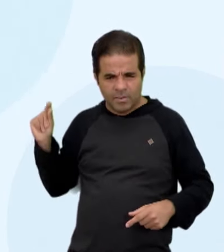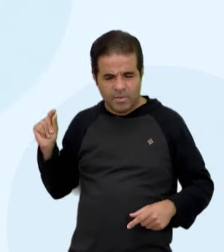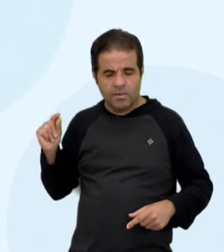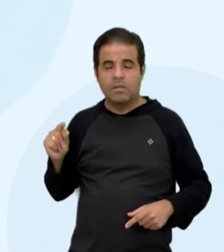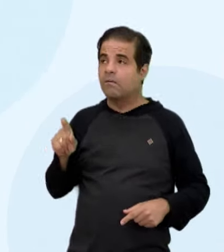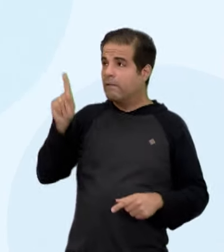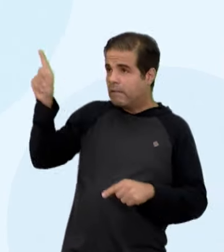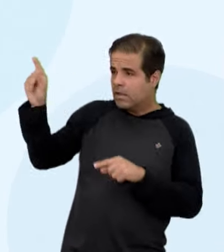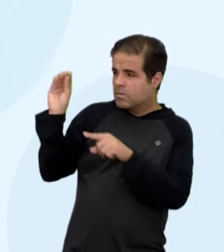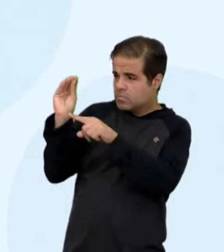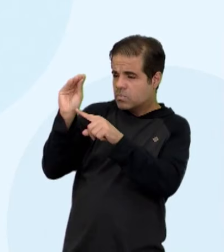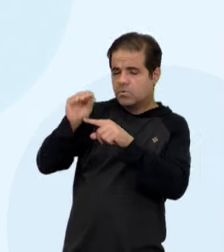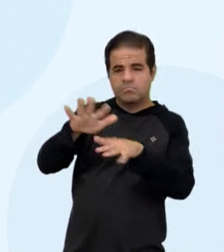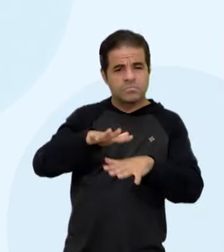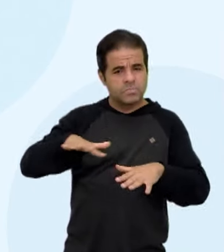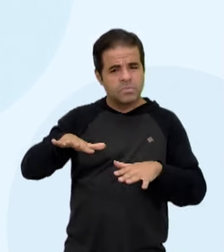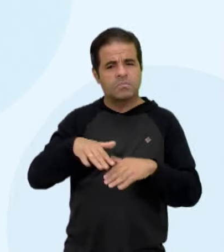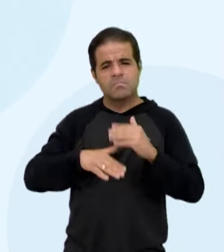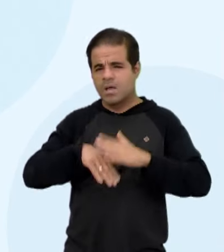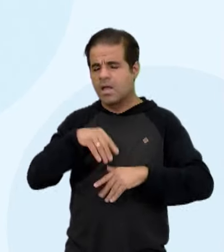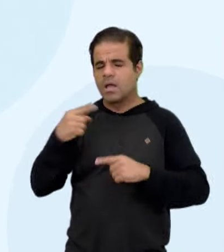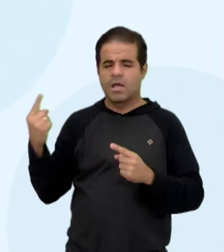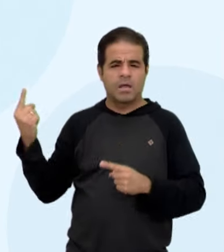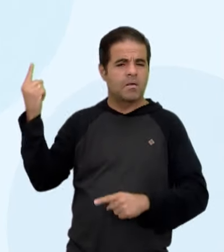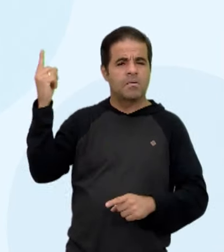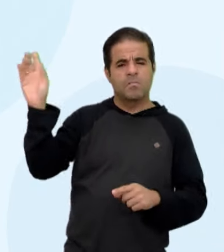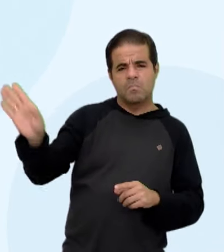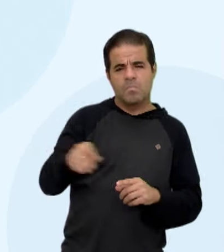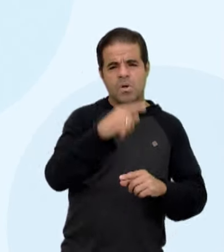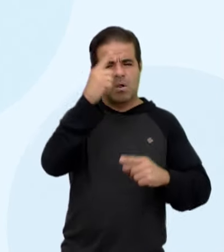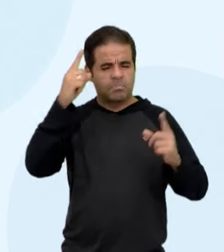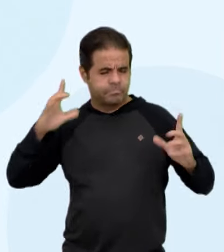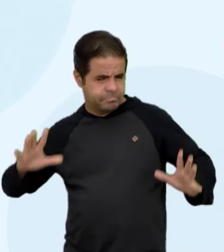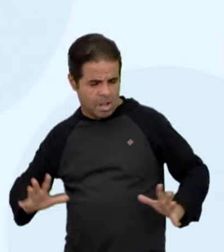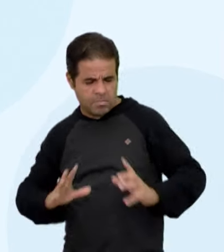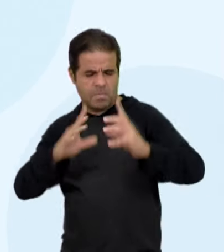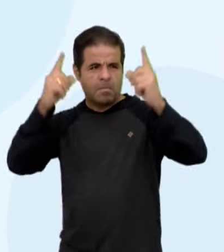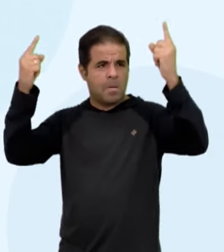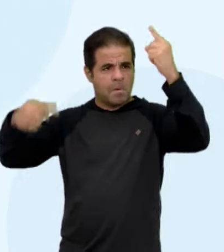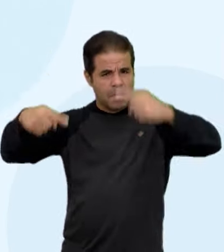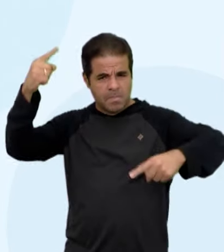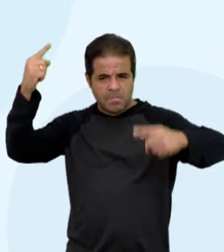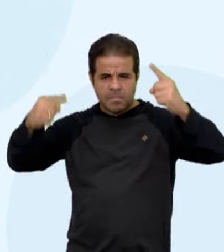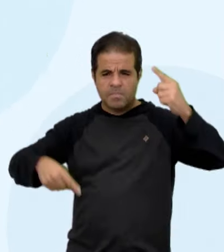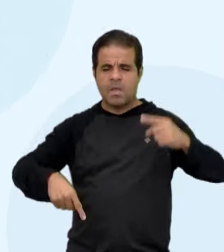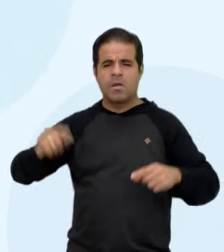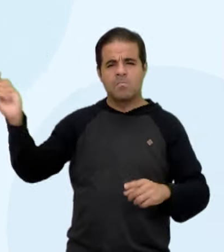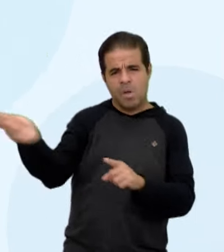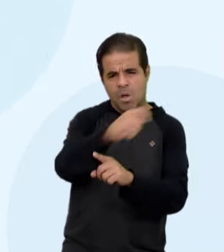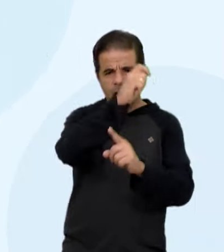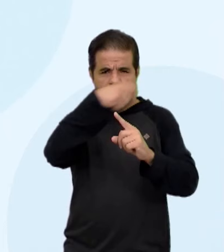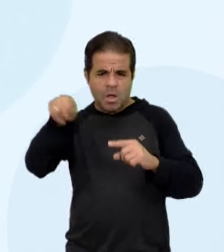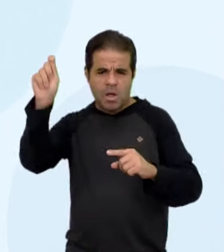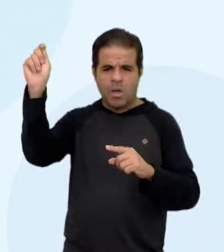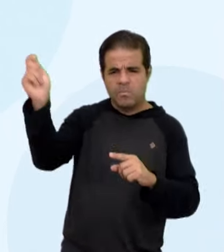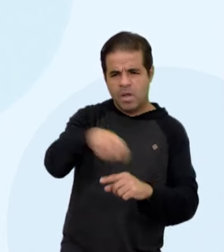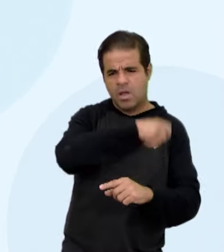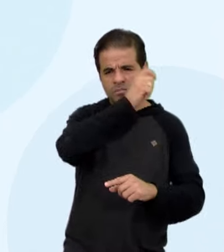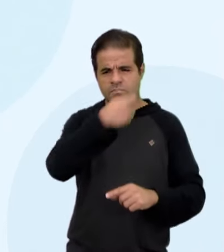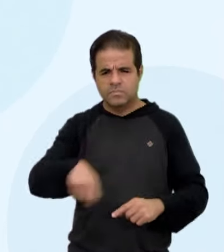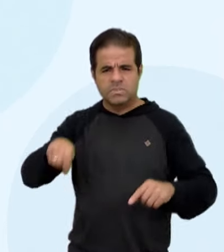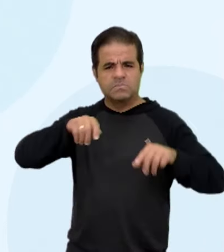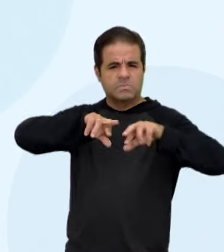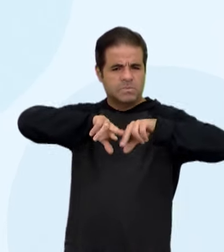Ele serviu de palco para as mais diversas lutas entre gladiadores, que se enfrentavam com